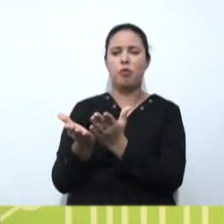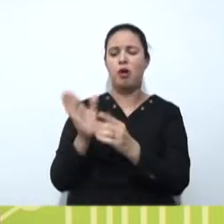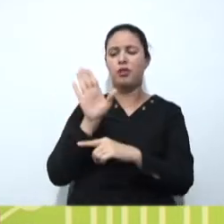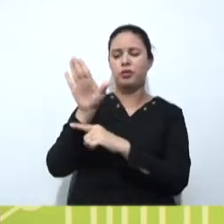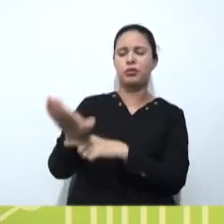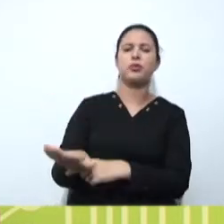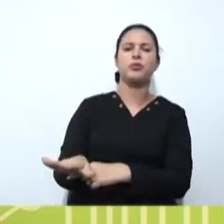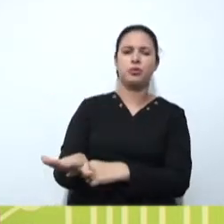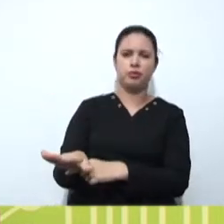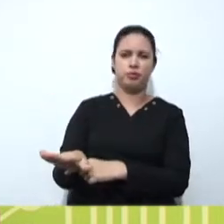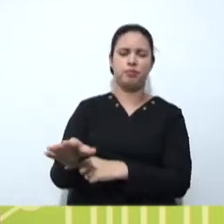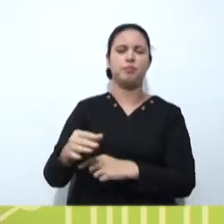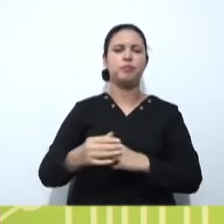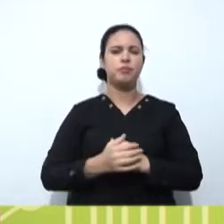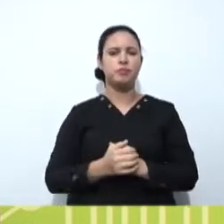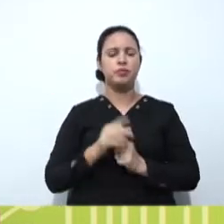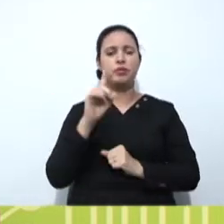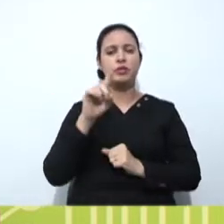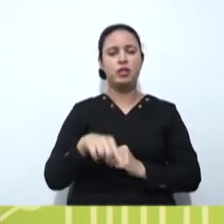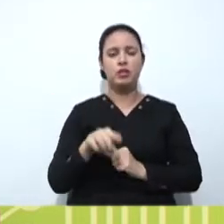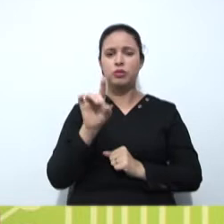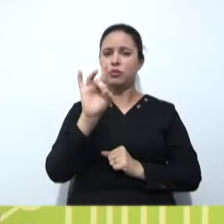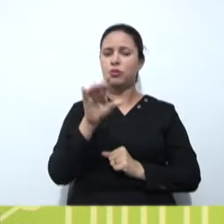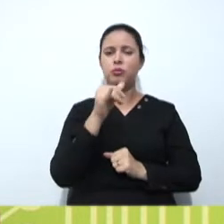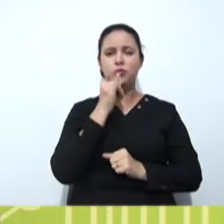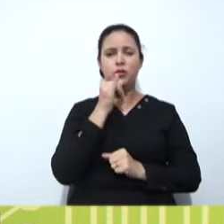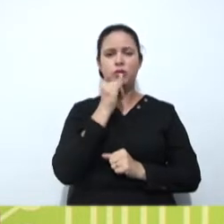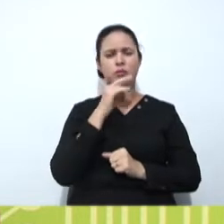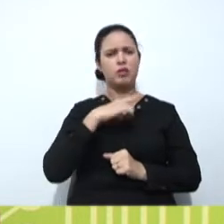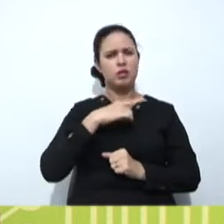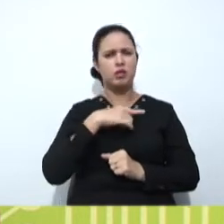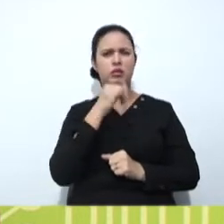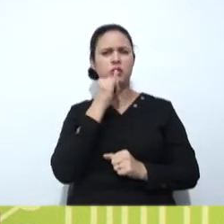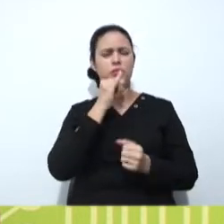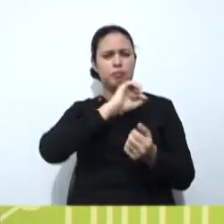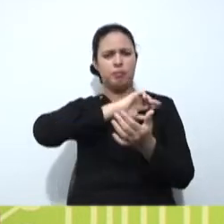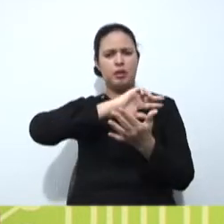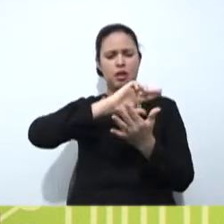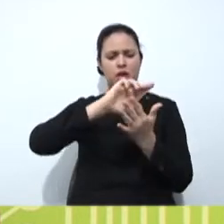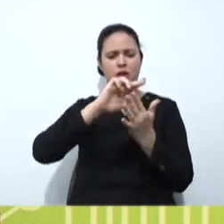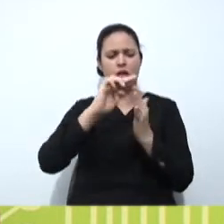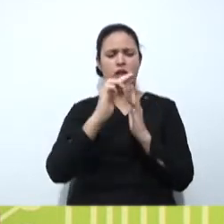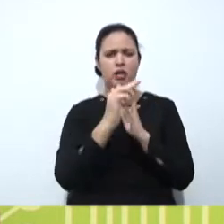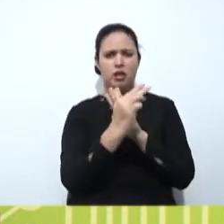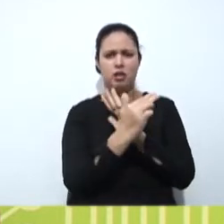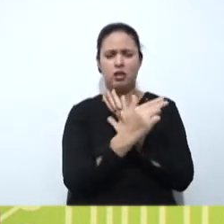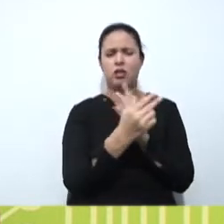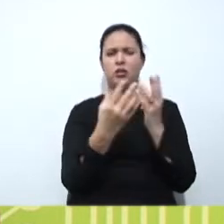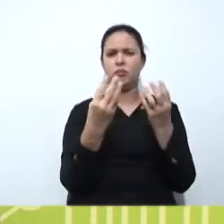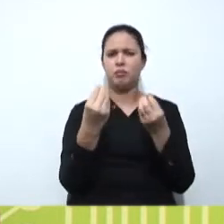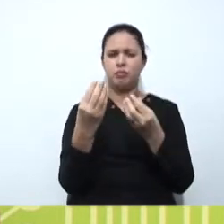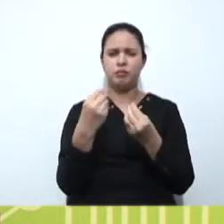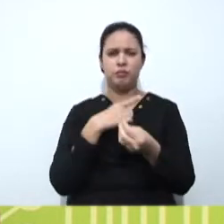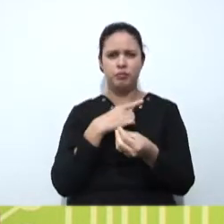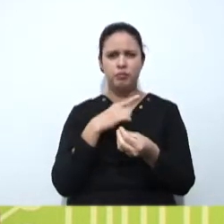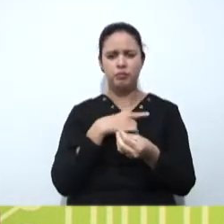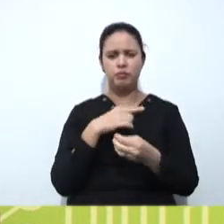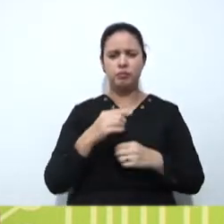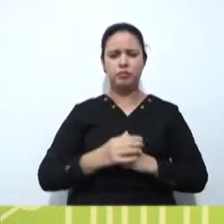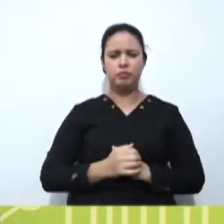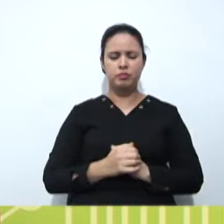sana um problema social. Esse é um mero exemplo, existem vários outros exemplos que a gente poderia relembrar aqui,